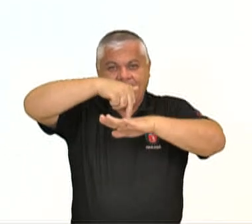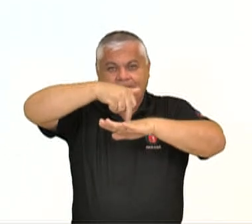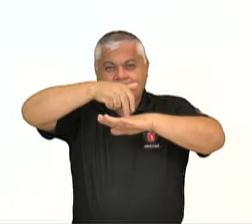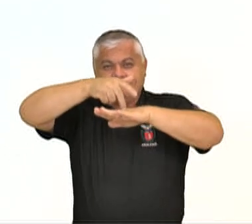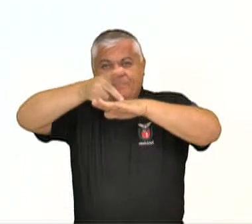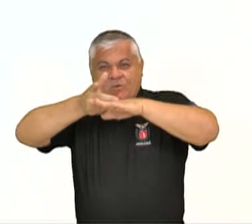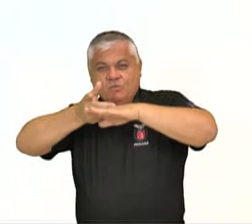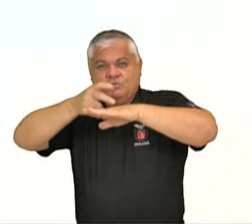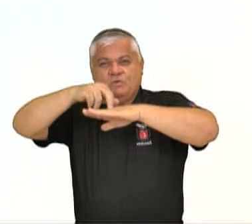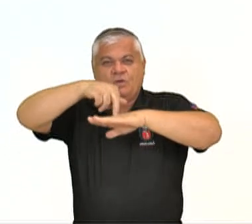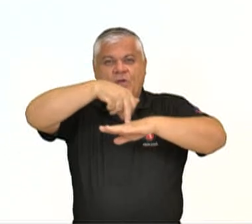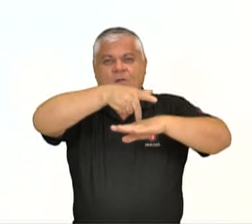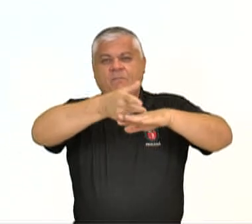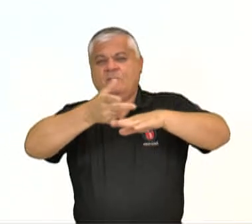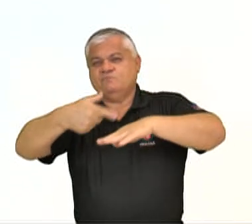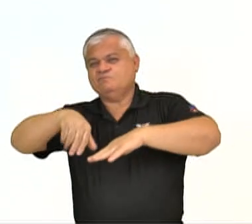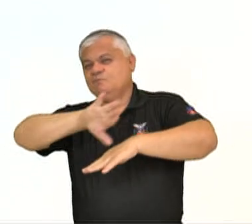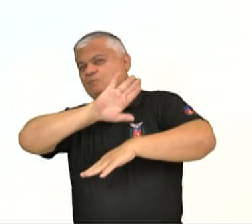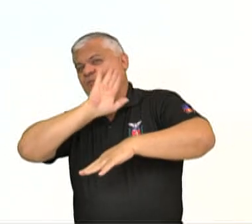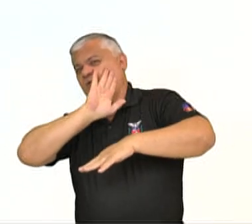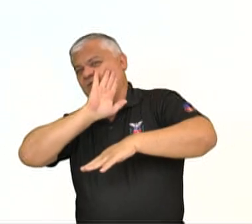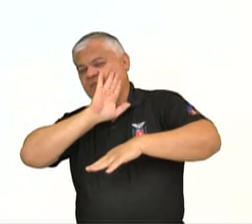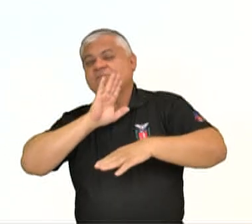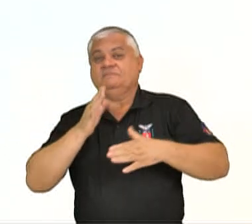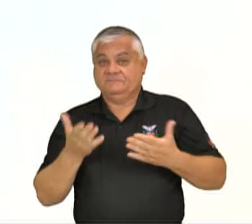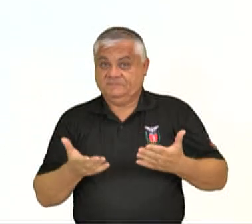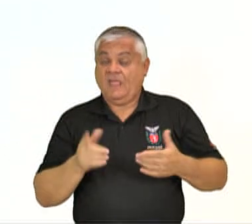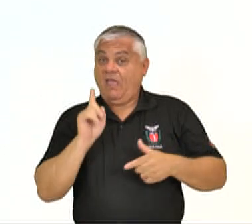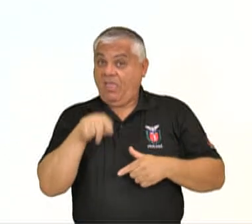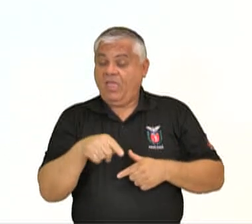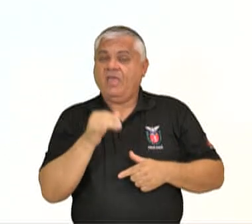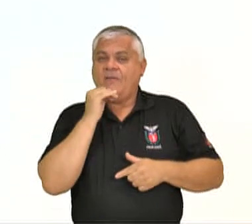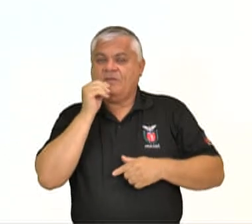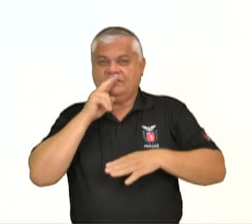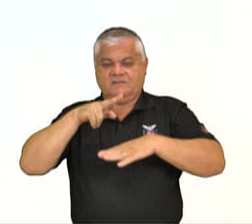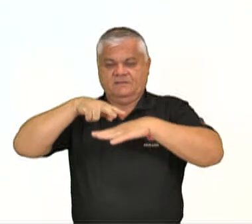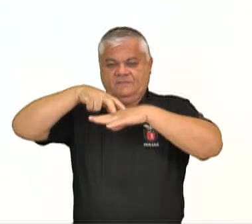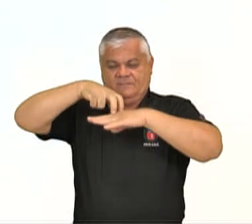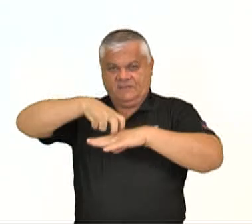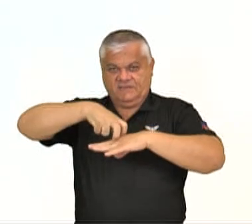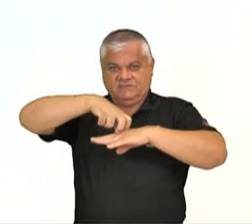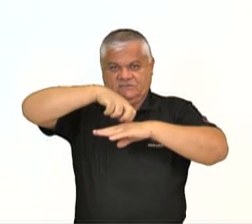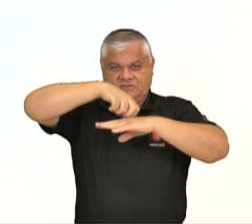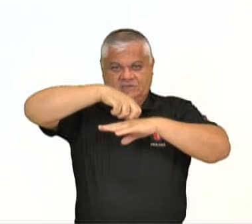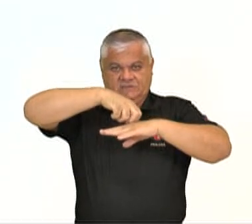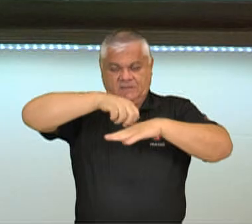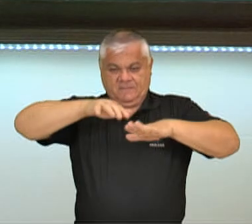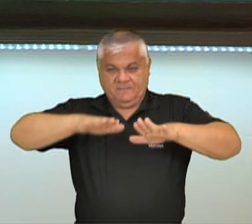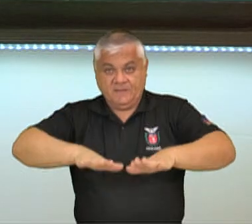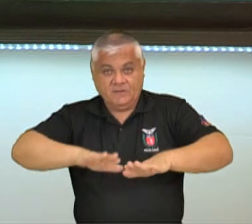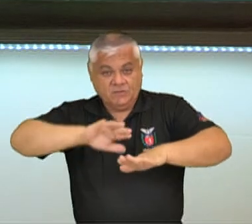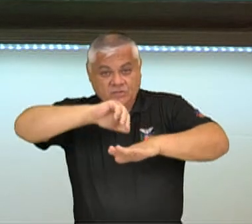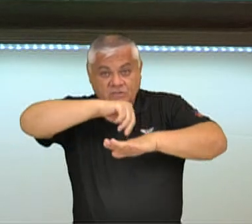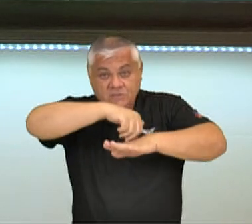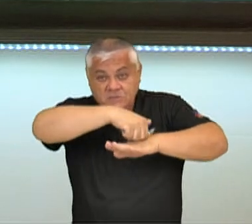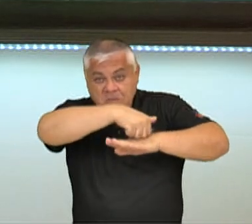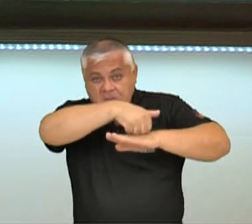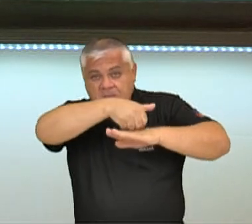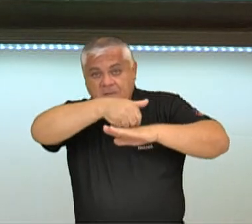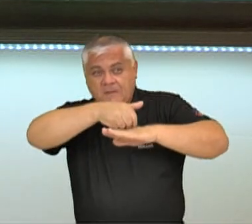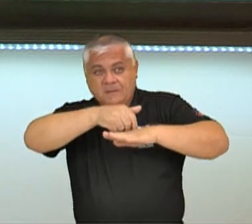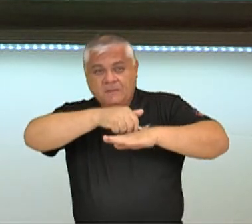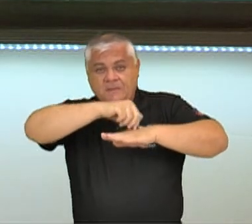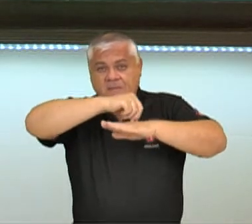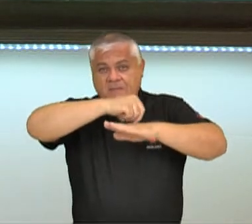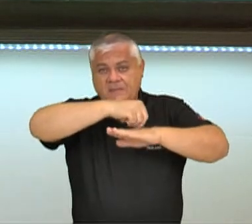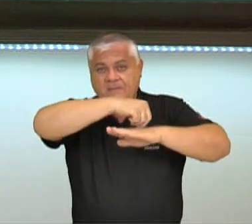o adversário com o calcanhar. Então é como se eu me agachasse à frente, sobre a minha perna da frente, apoio as mãos